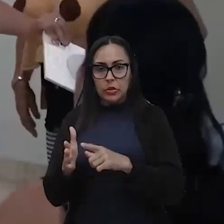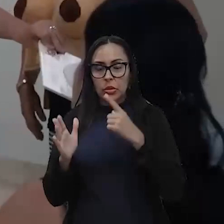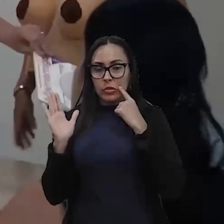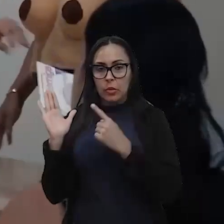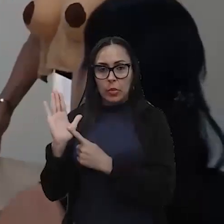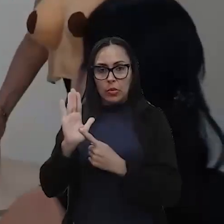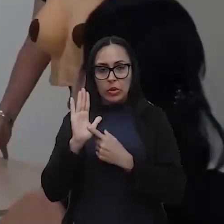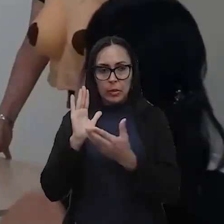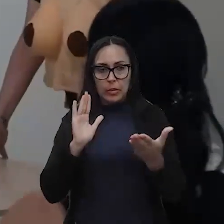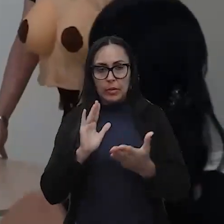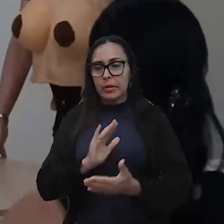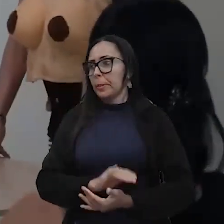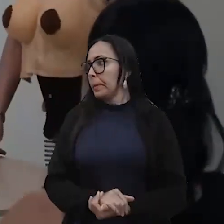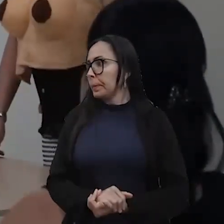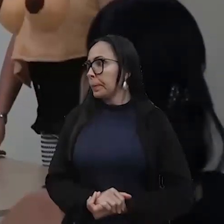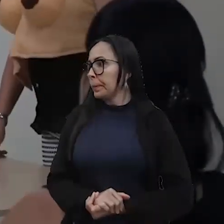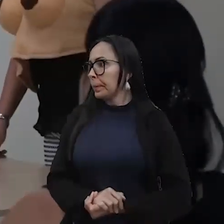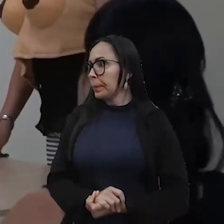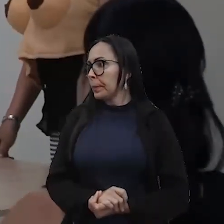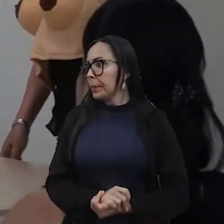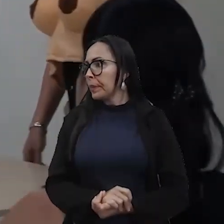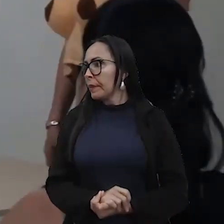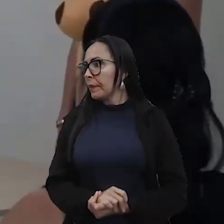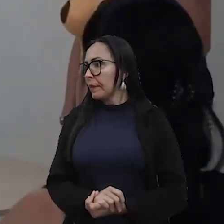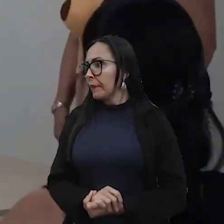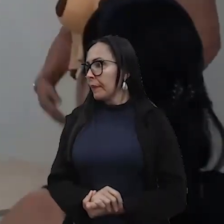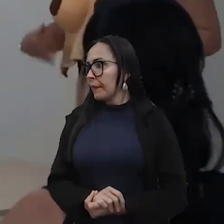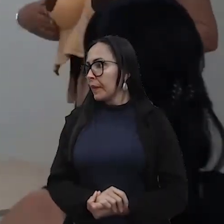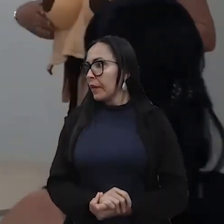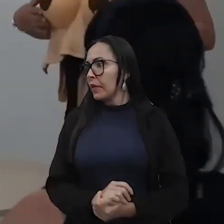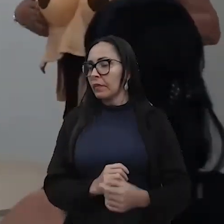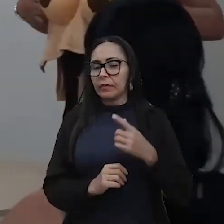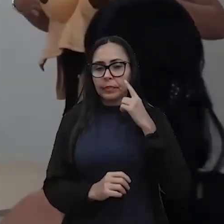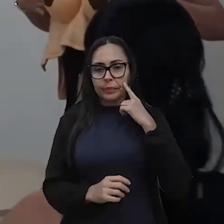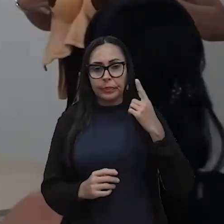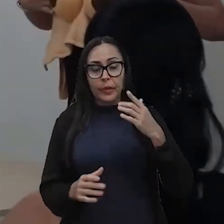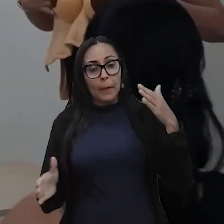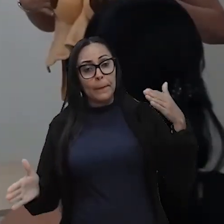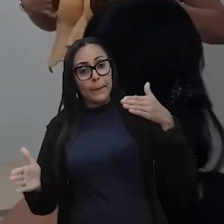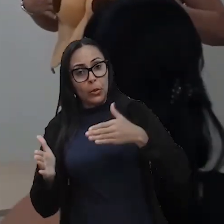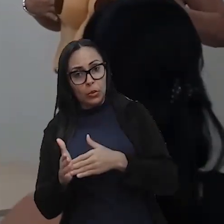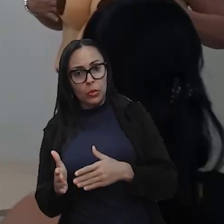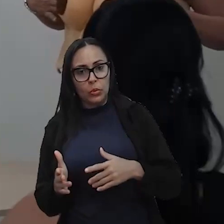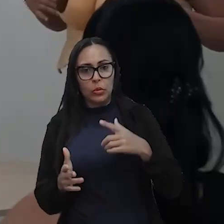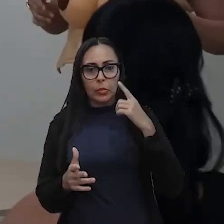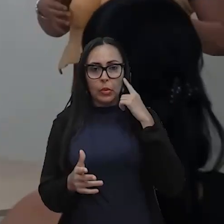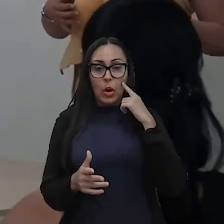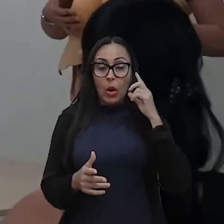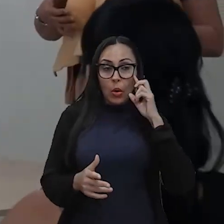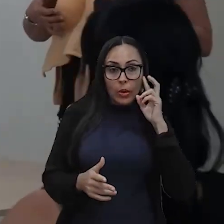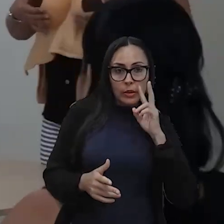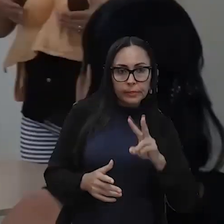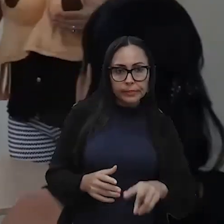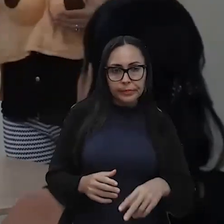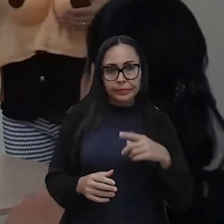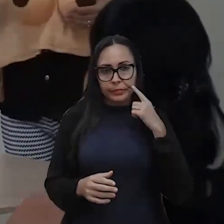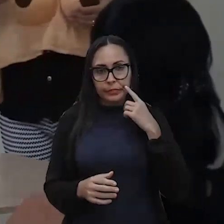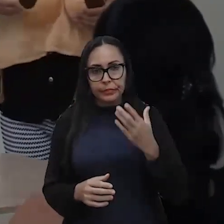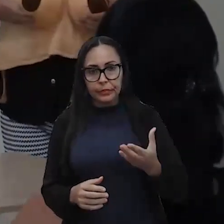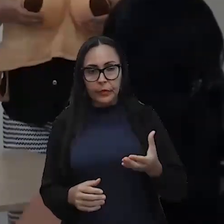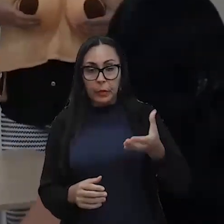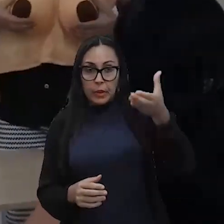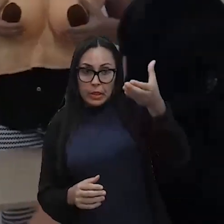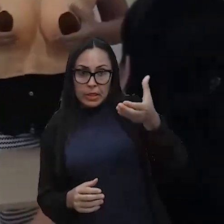mesmo. Fez um movimento circular e, por último, porém não menos importante, ó, vem aqui, faz um movimento de